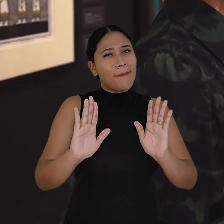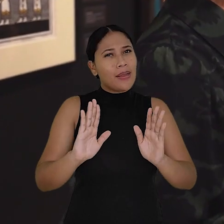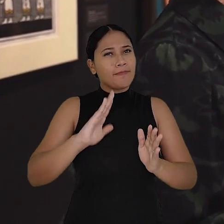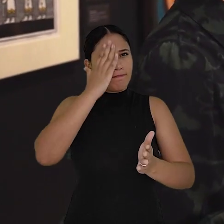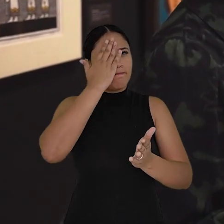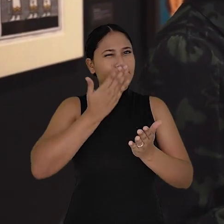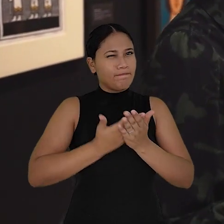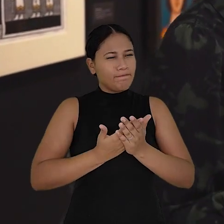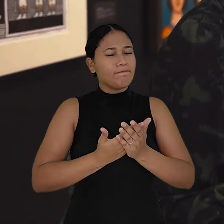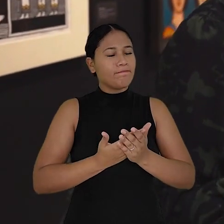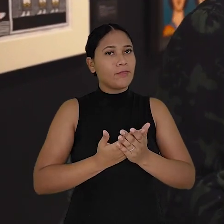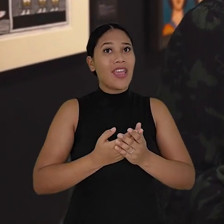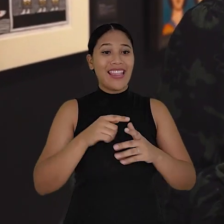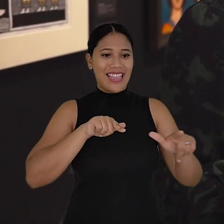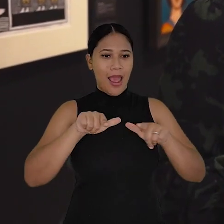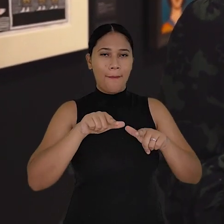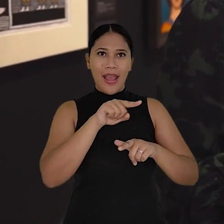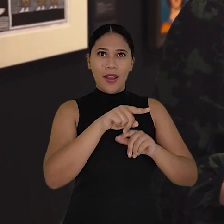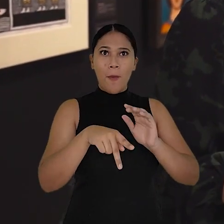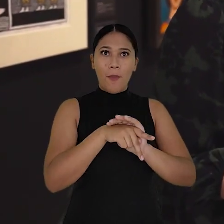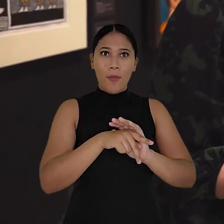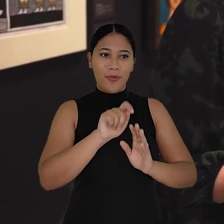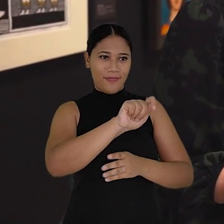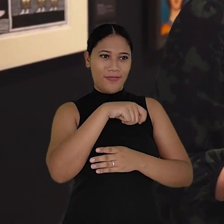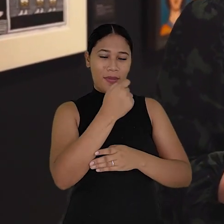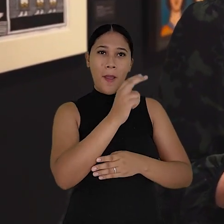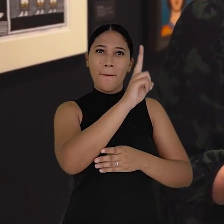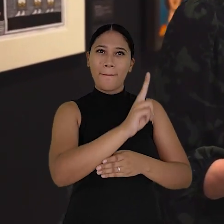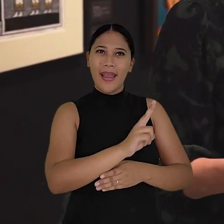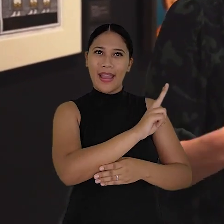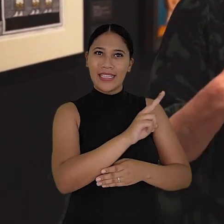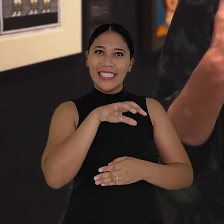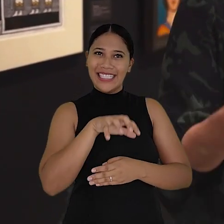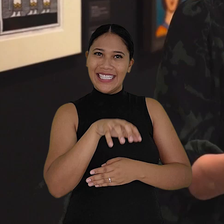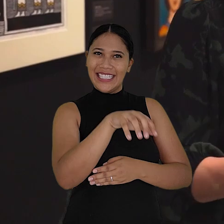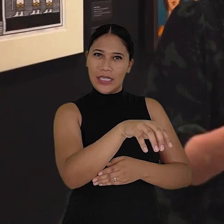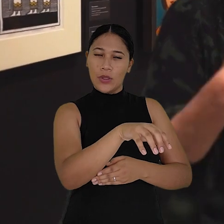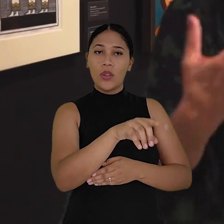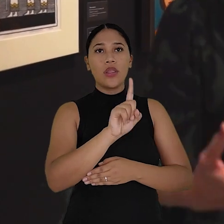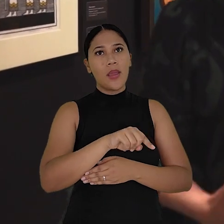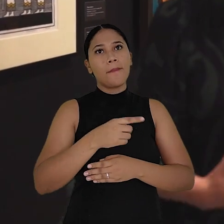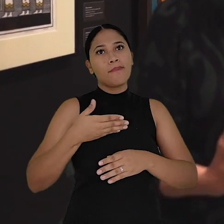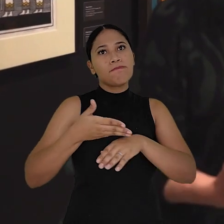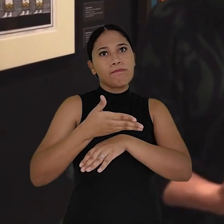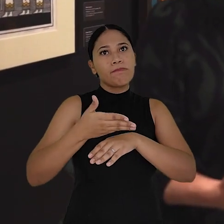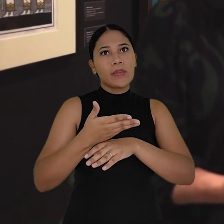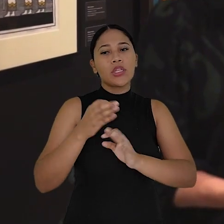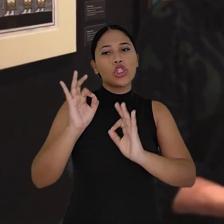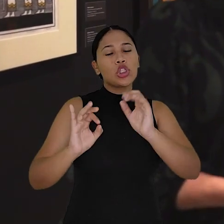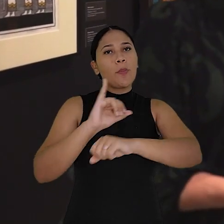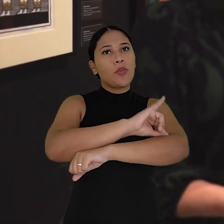vocês, mas tem grande chance desse trabalho do Padre Cícero ter participado de algumas